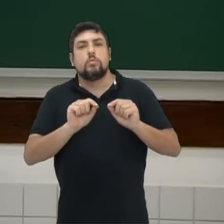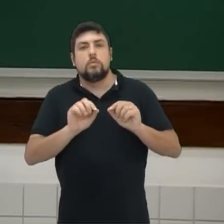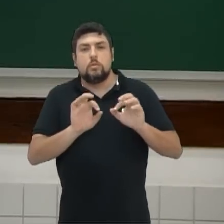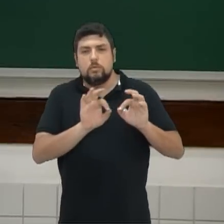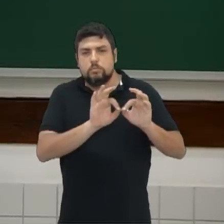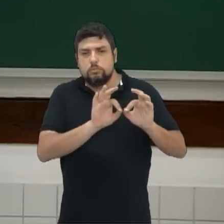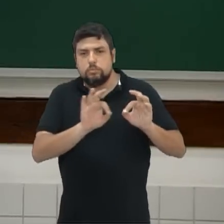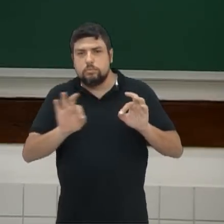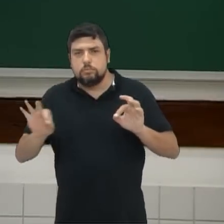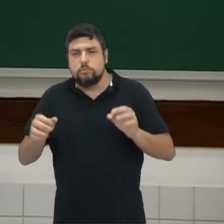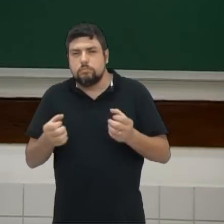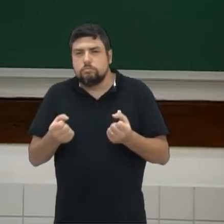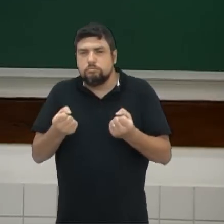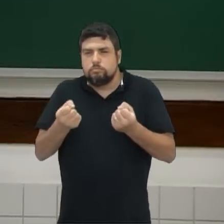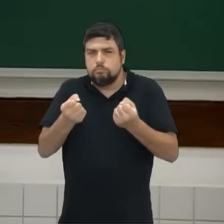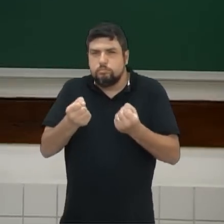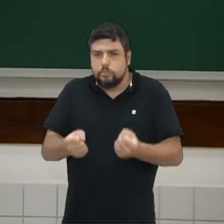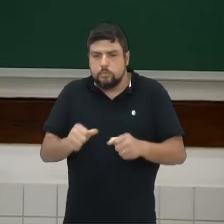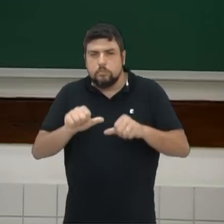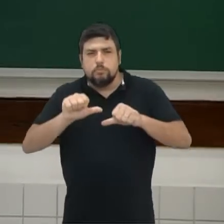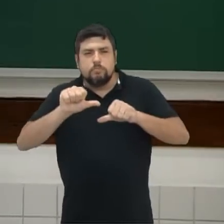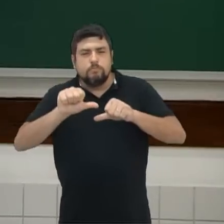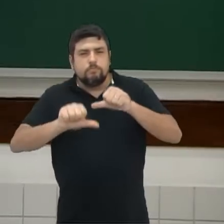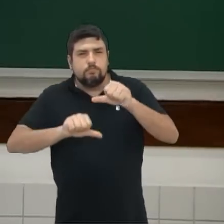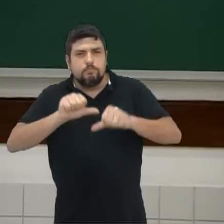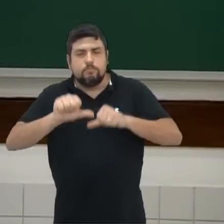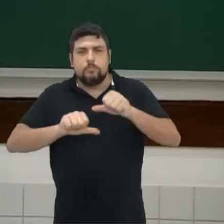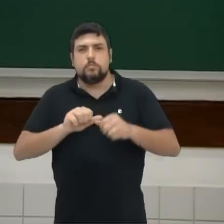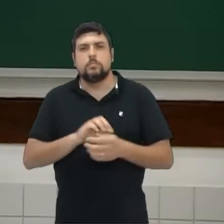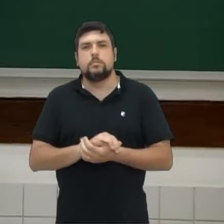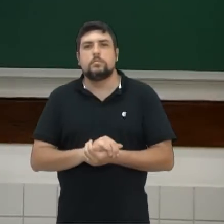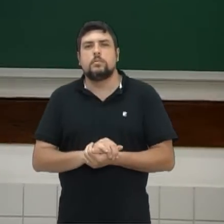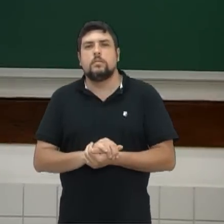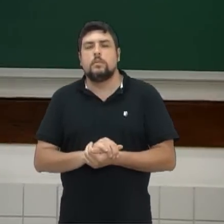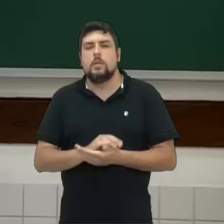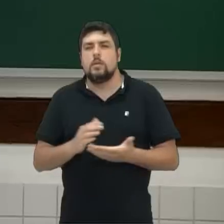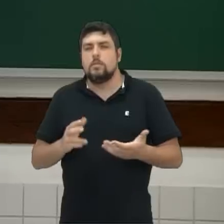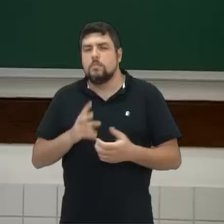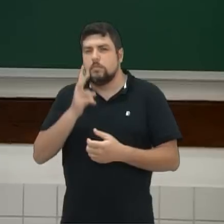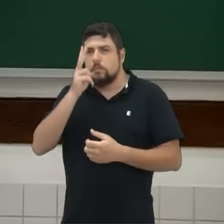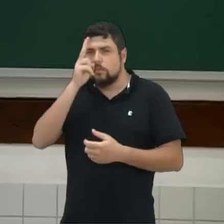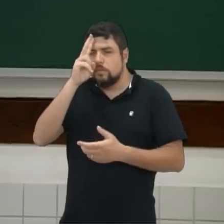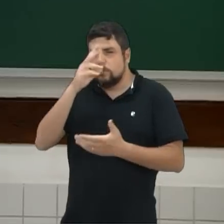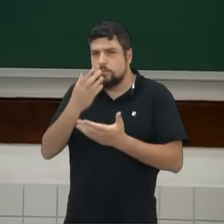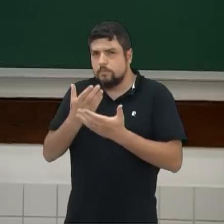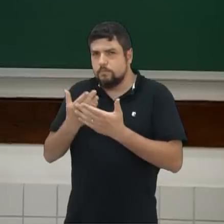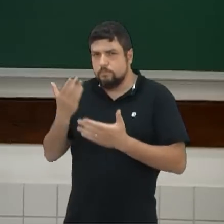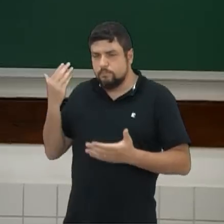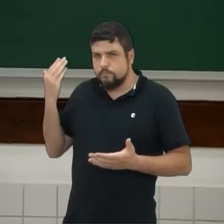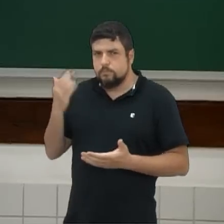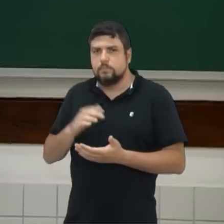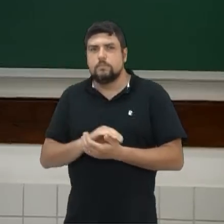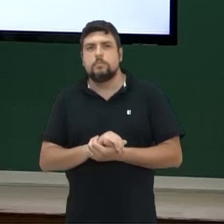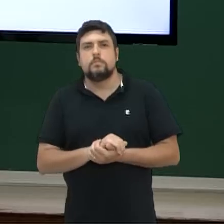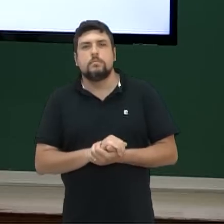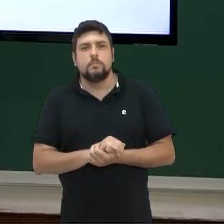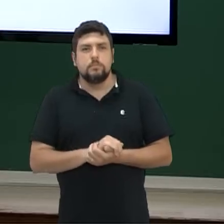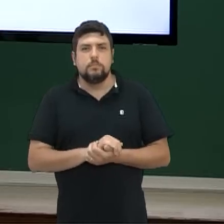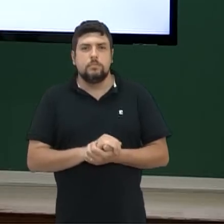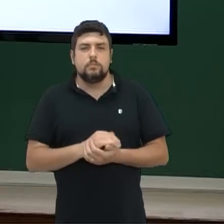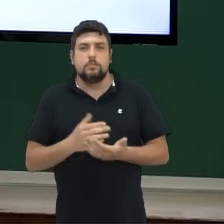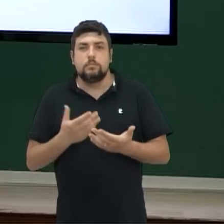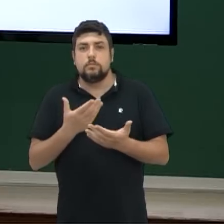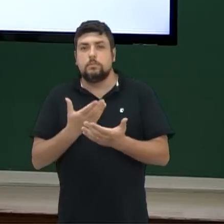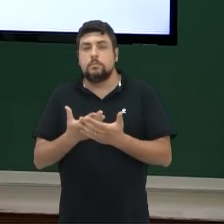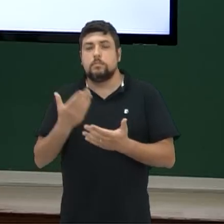de massa. Bom, antes disso, vamos lembrar um pouquinho da nossa última aula. Então, na nossa última